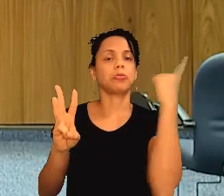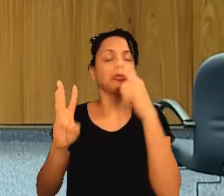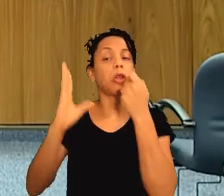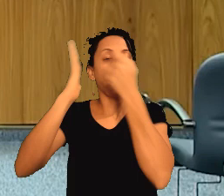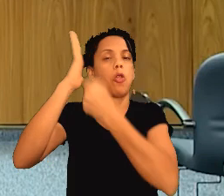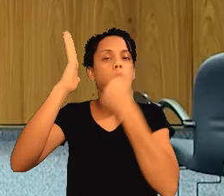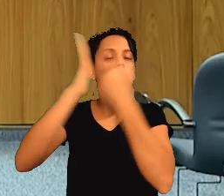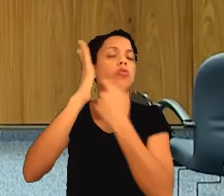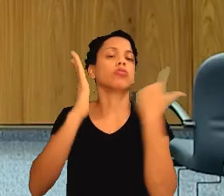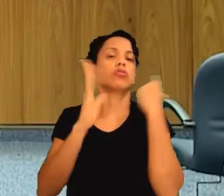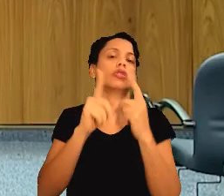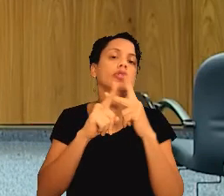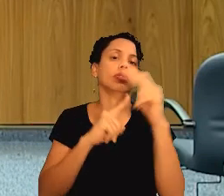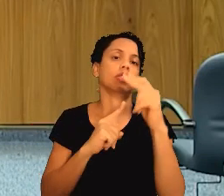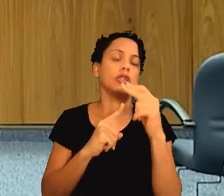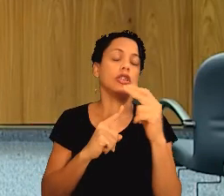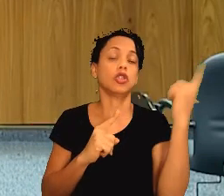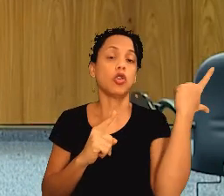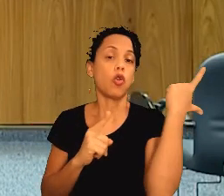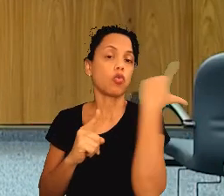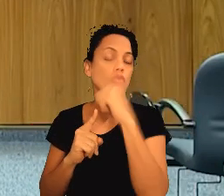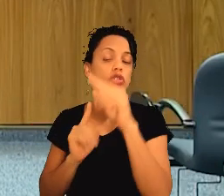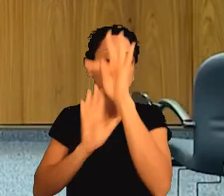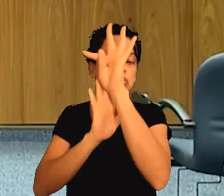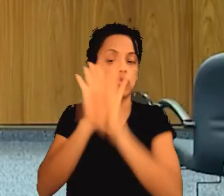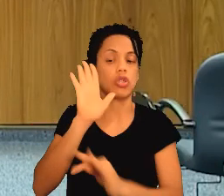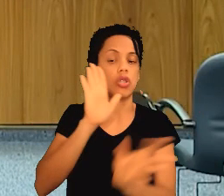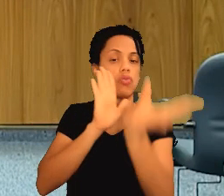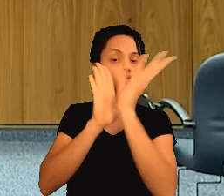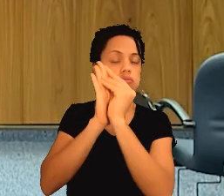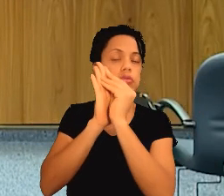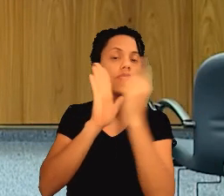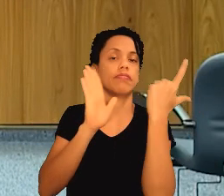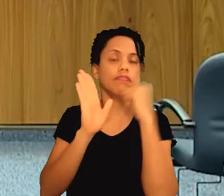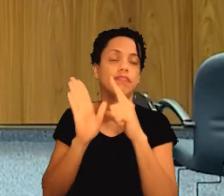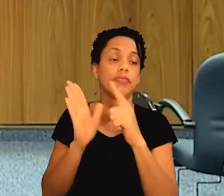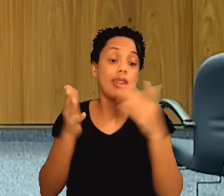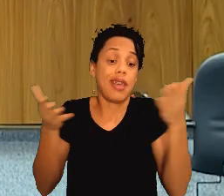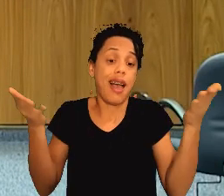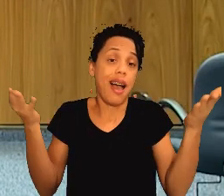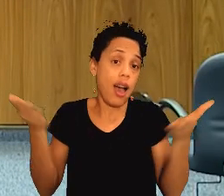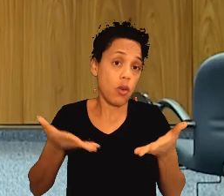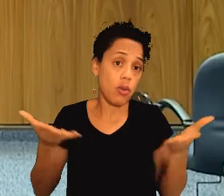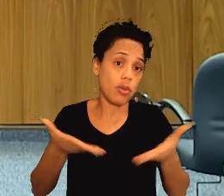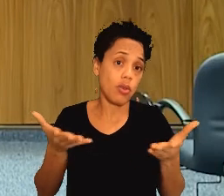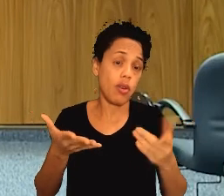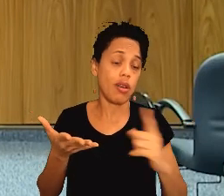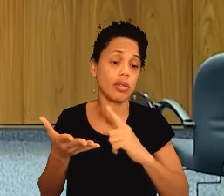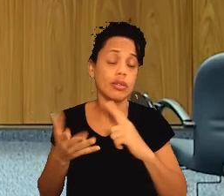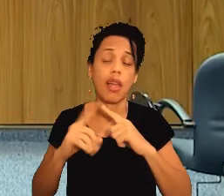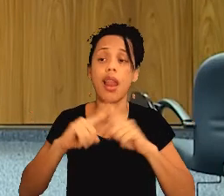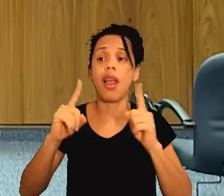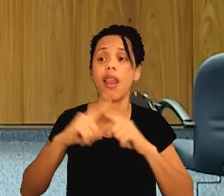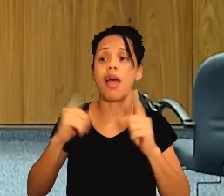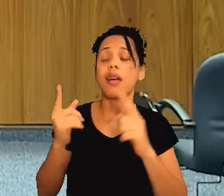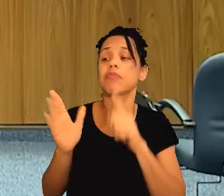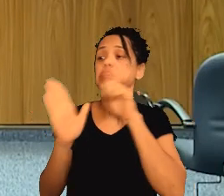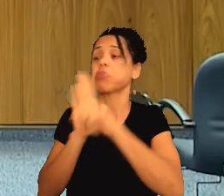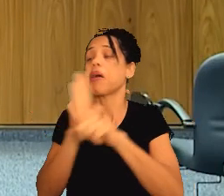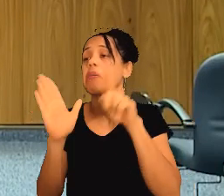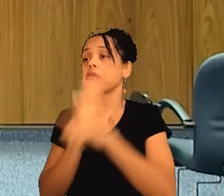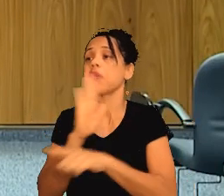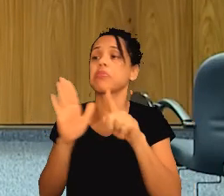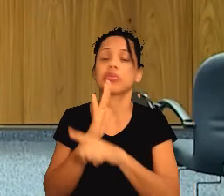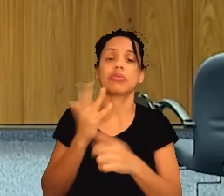deles para conseguir constituir o texto que a gente tem hoje, e que agora vem sendo questionado